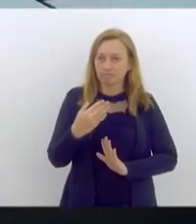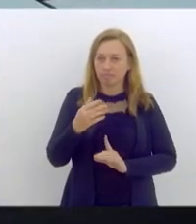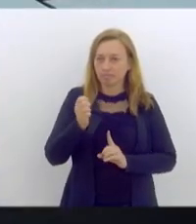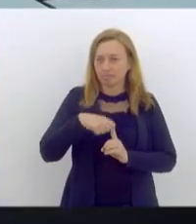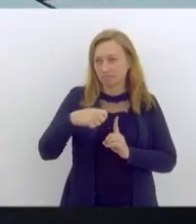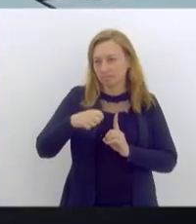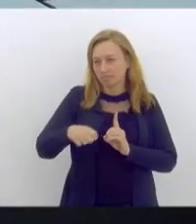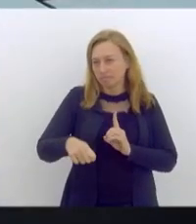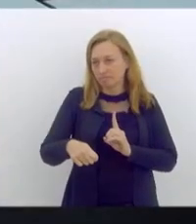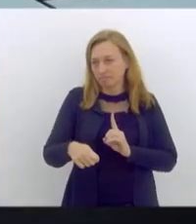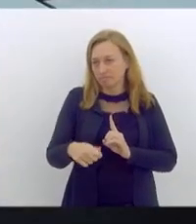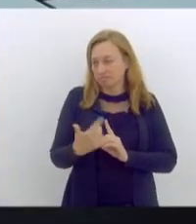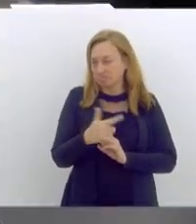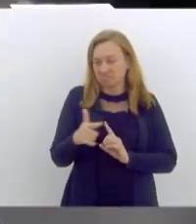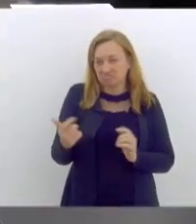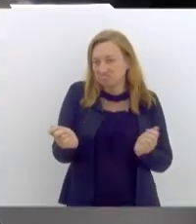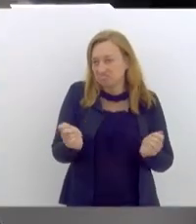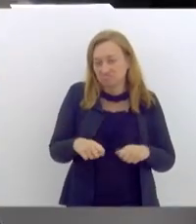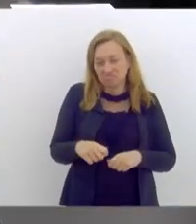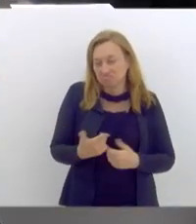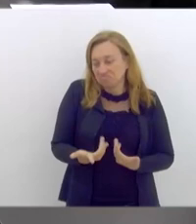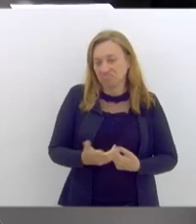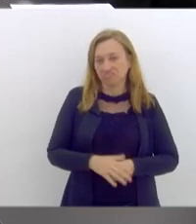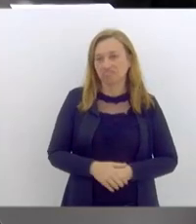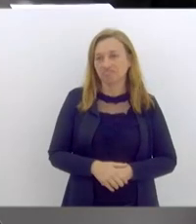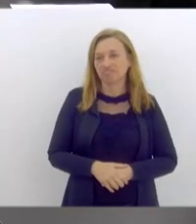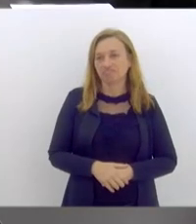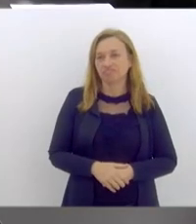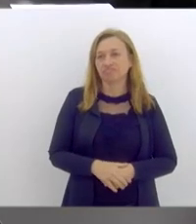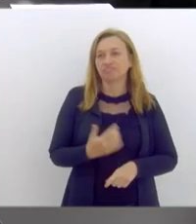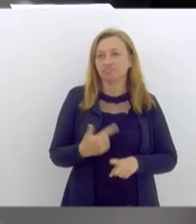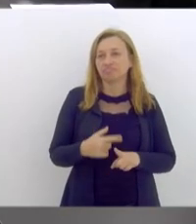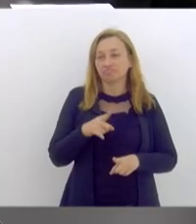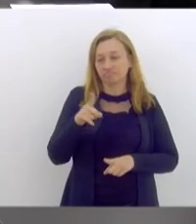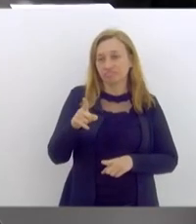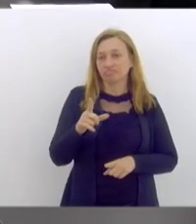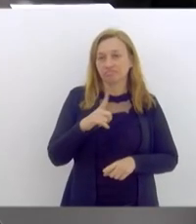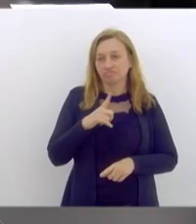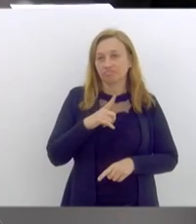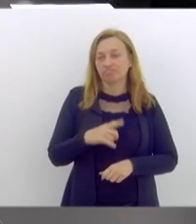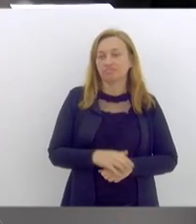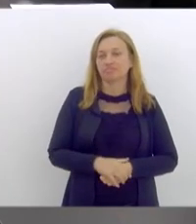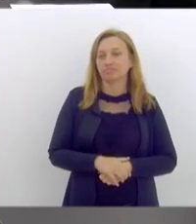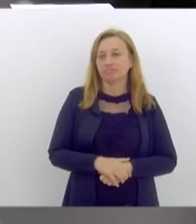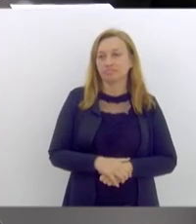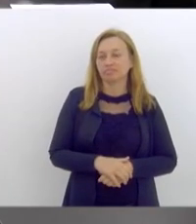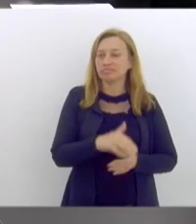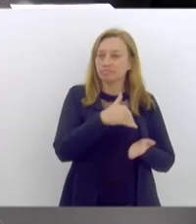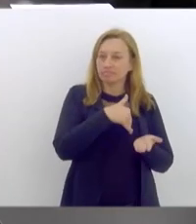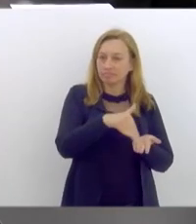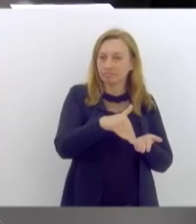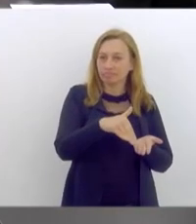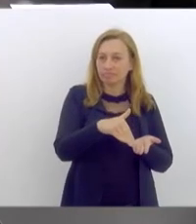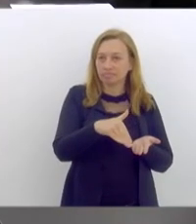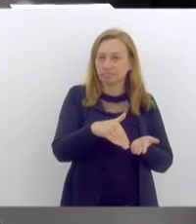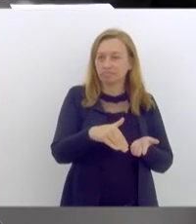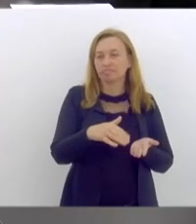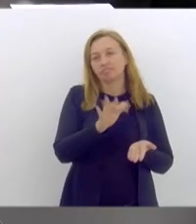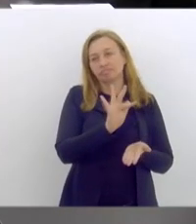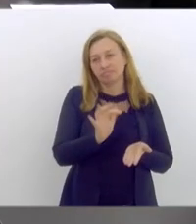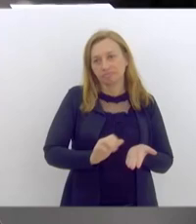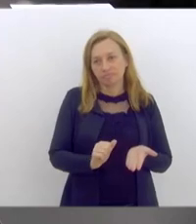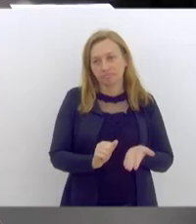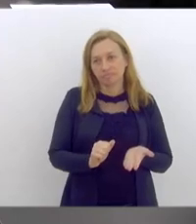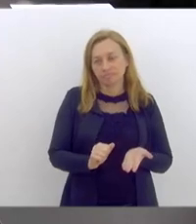não haveria necessidade né porque lá tem acento né o secretário de fazenda